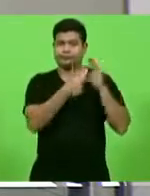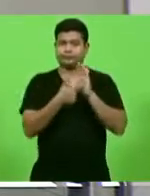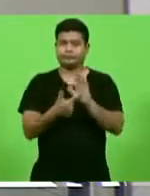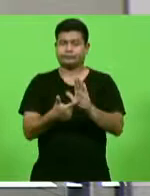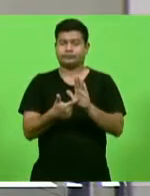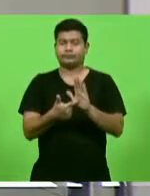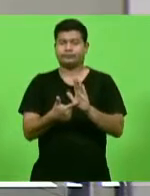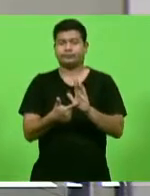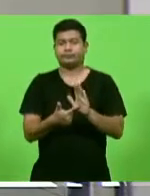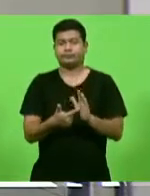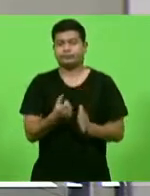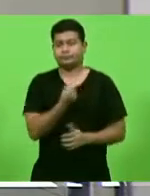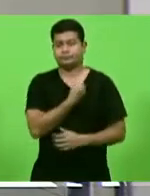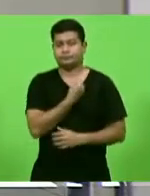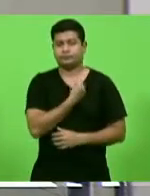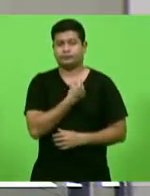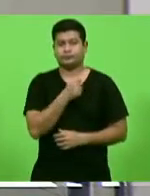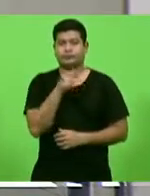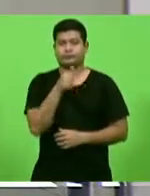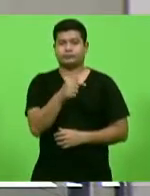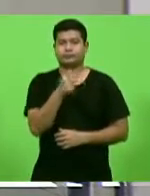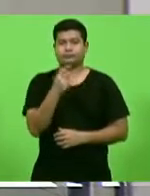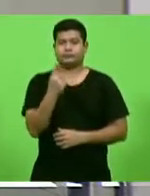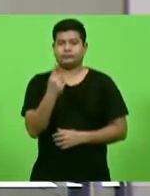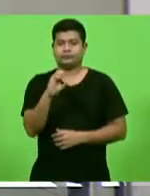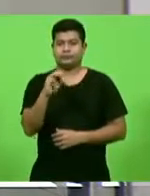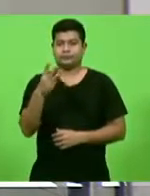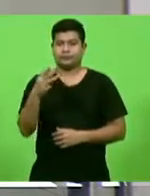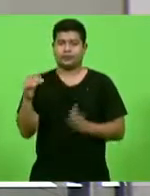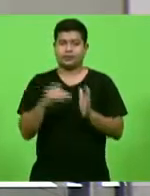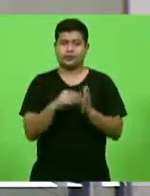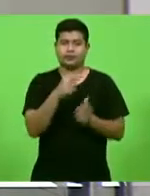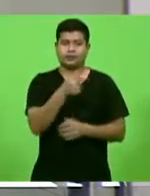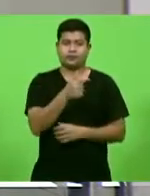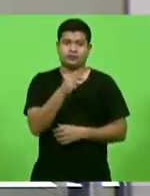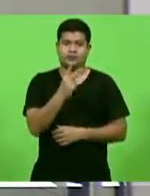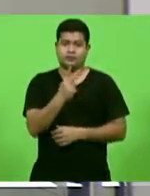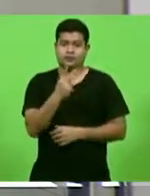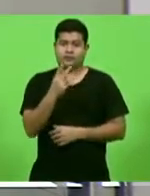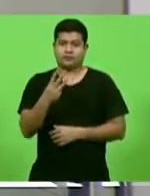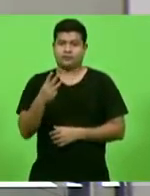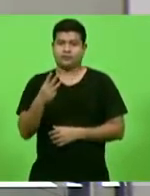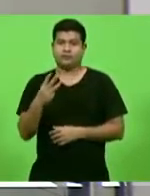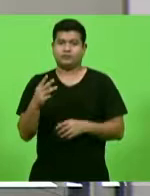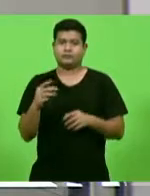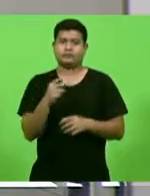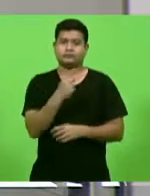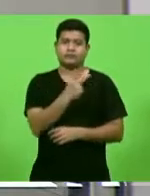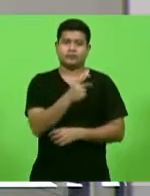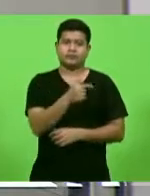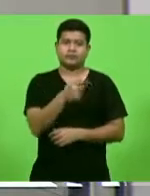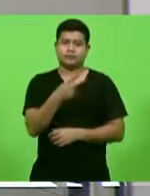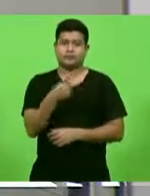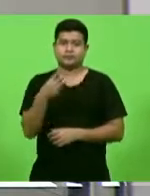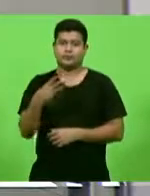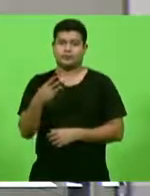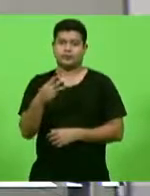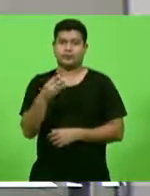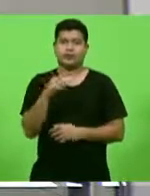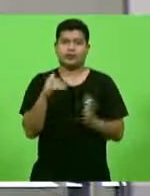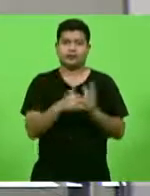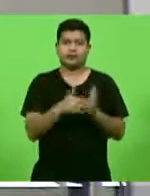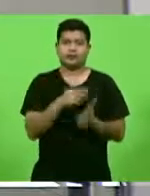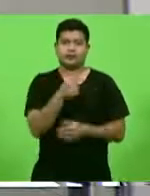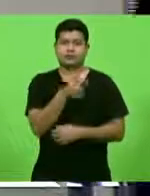seguintes indicações. Indicações 703 a 721, 723 a 726 e 728